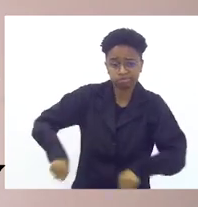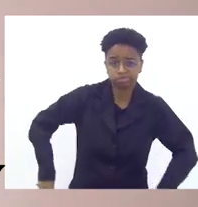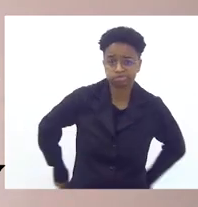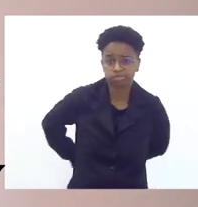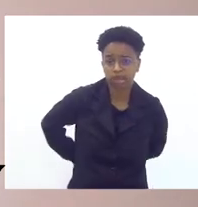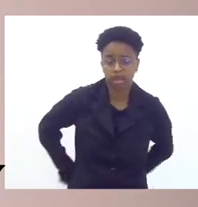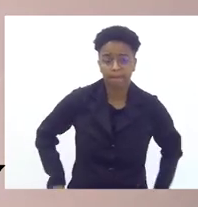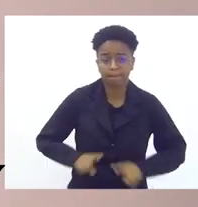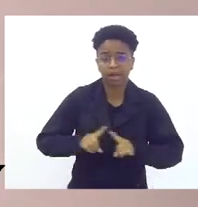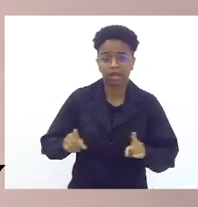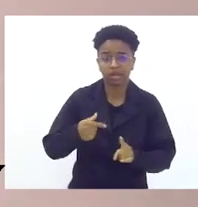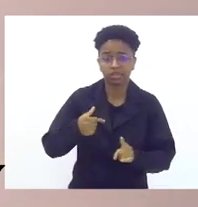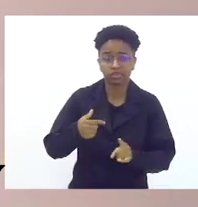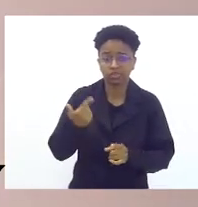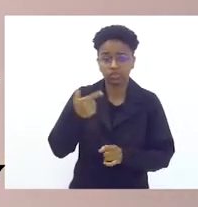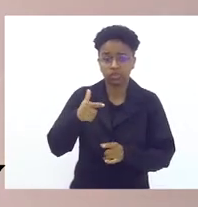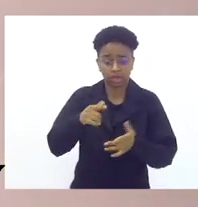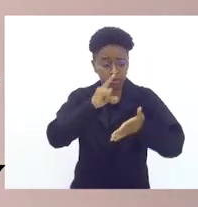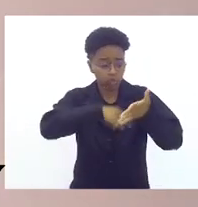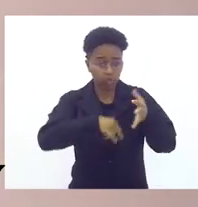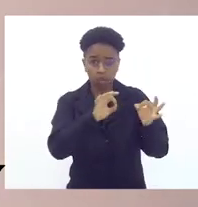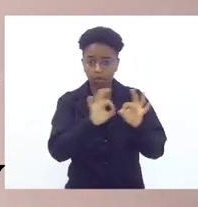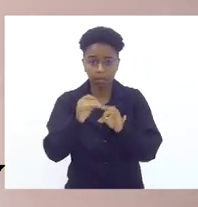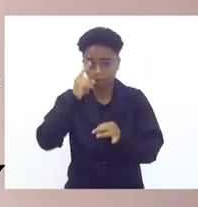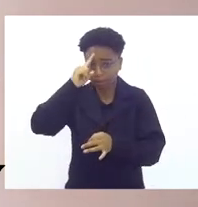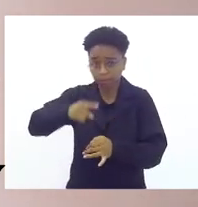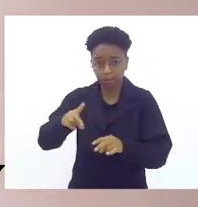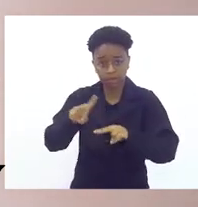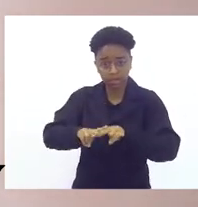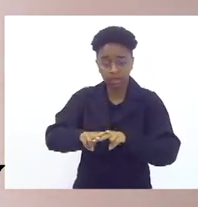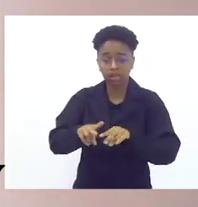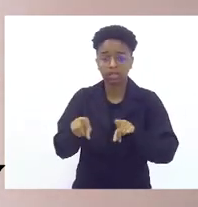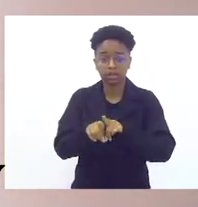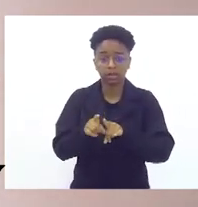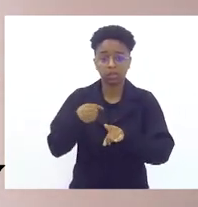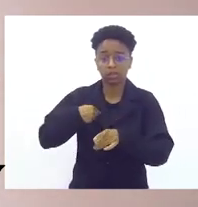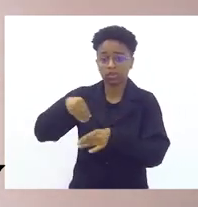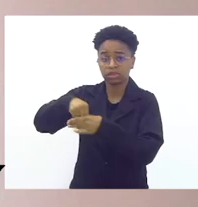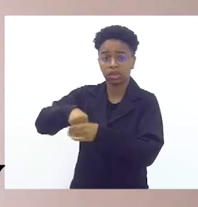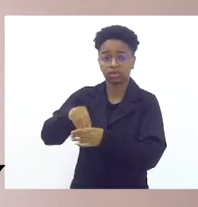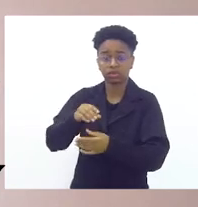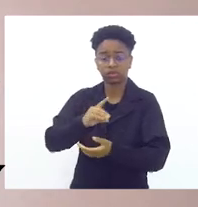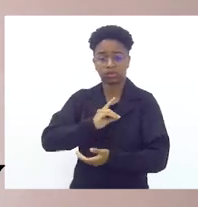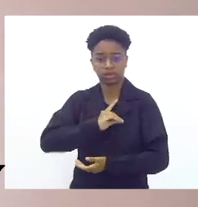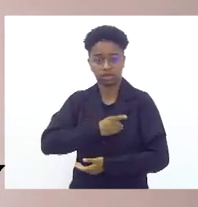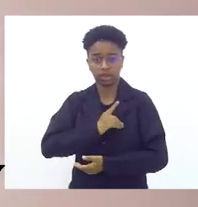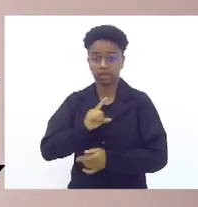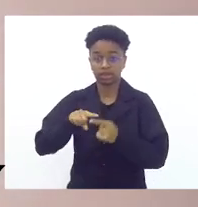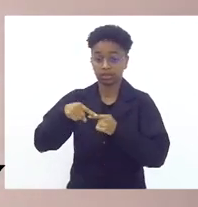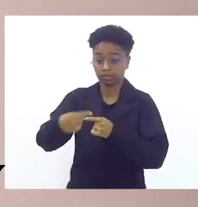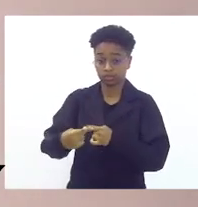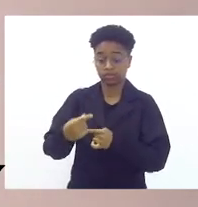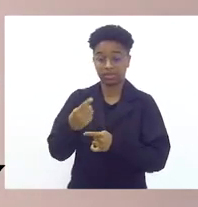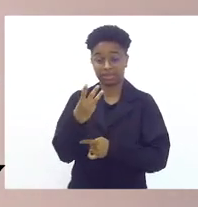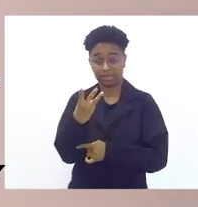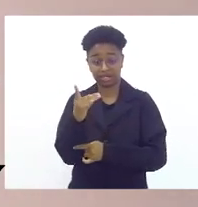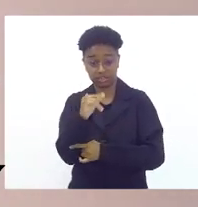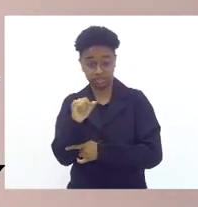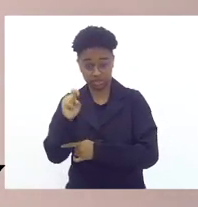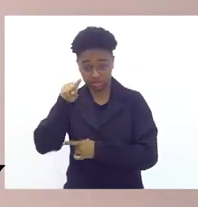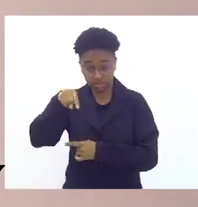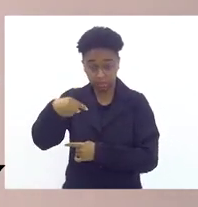se ao menos ter um mandato foi trancado no porquinho da delegacia e depois de três dias transferido para um